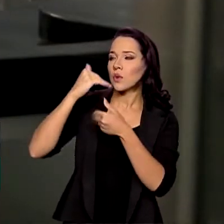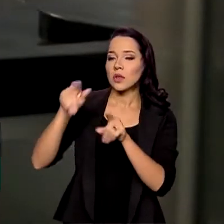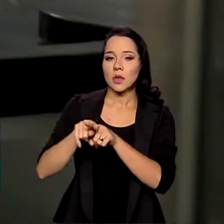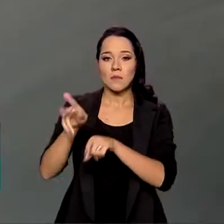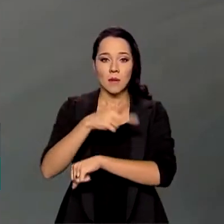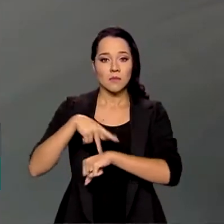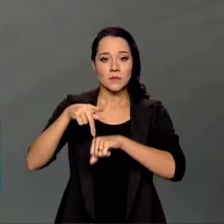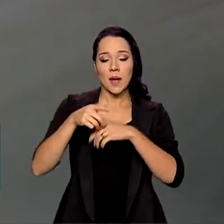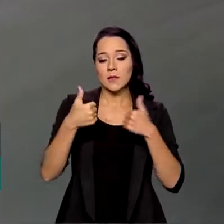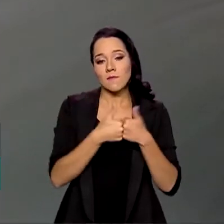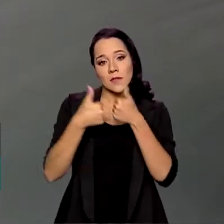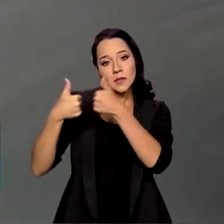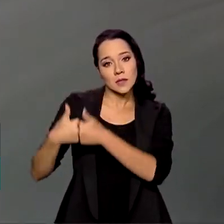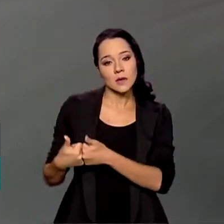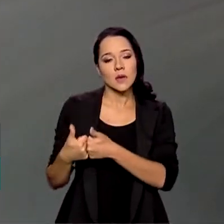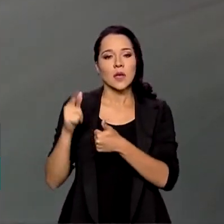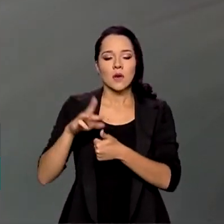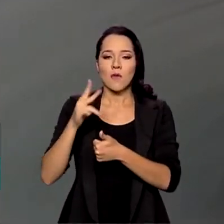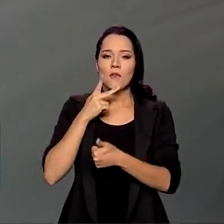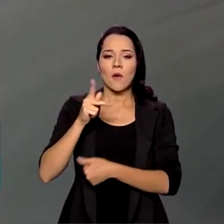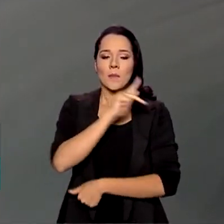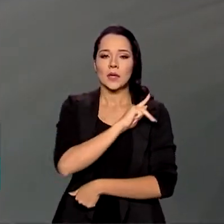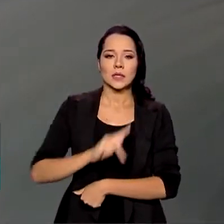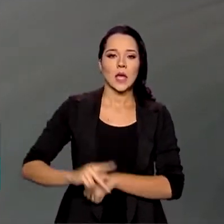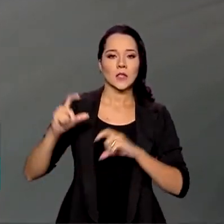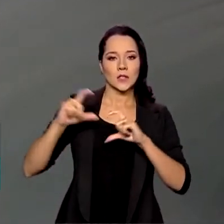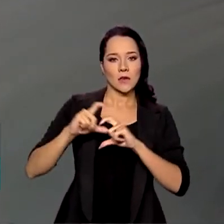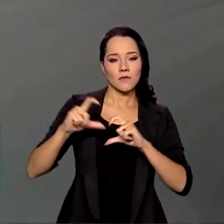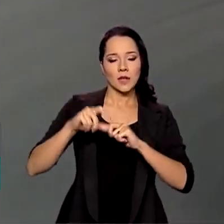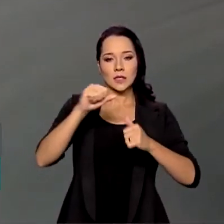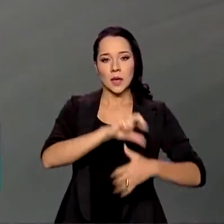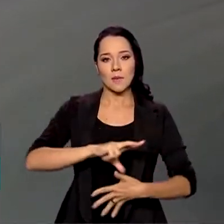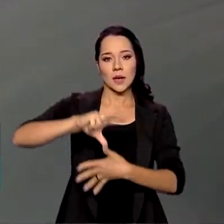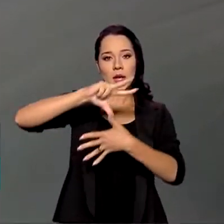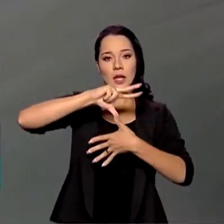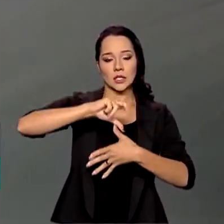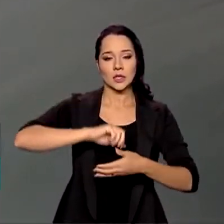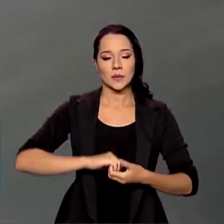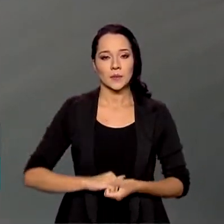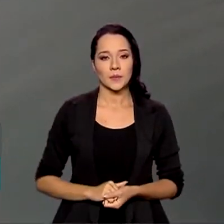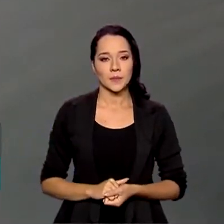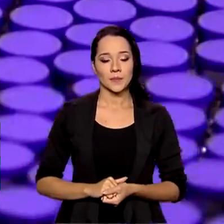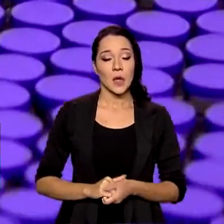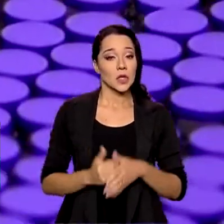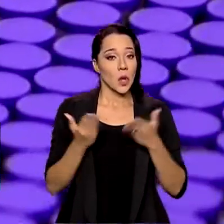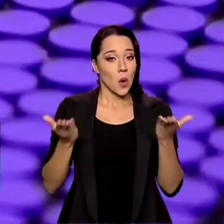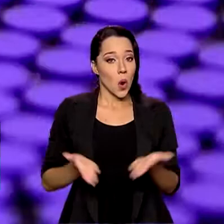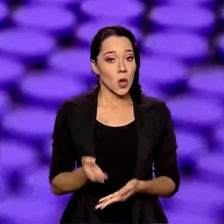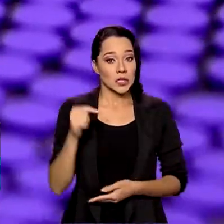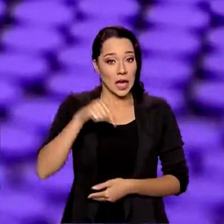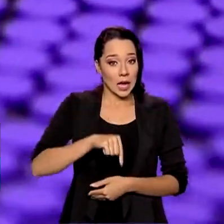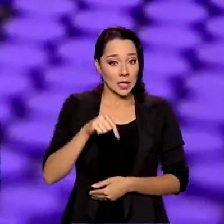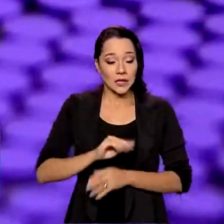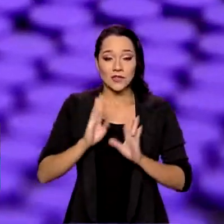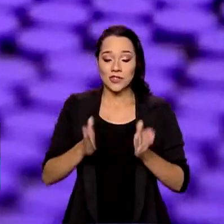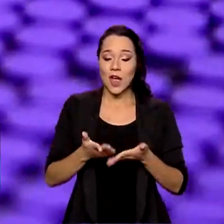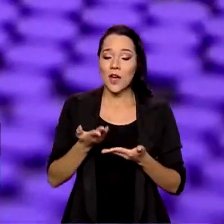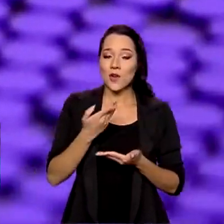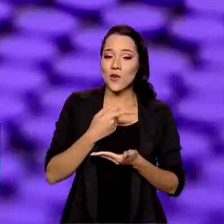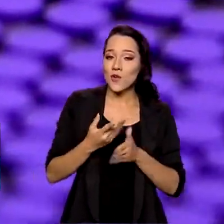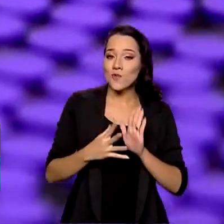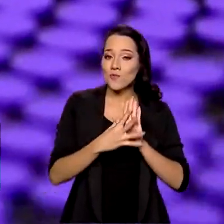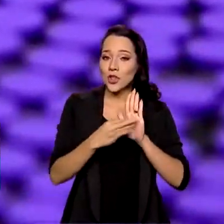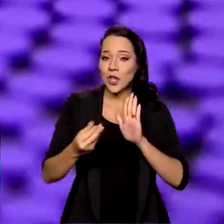os países vizinhos, como afirmou o presidente da Pfizer na América Latina, Carlos Murilo. Hoje estamos aqui com um claro exemplo